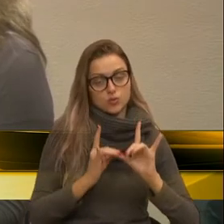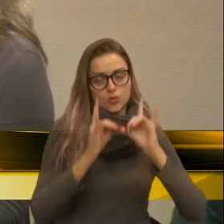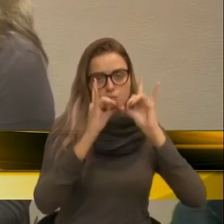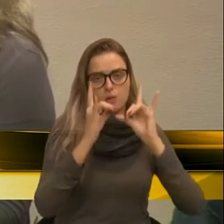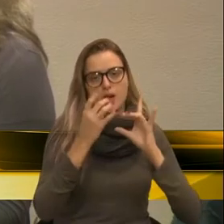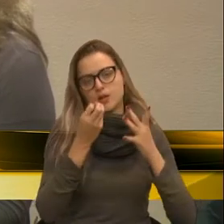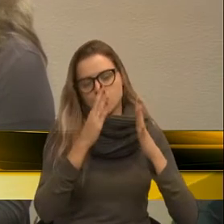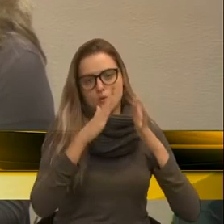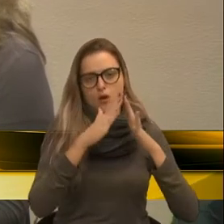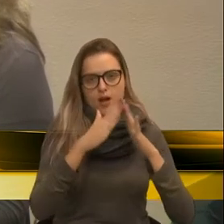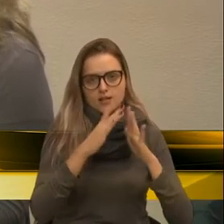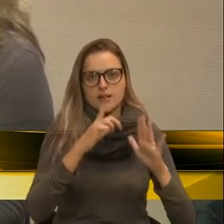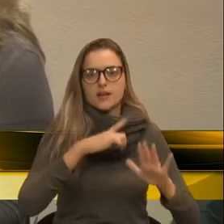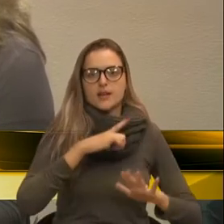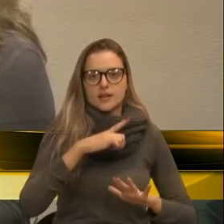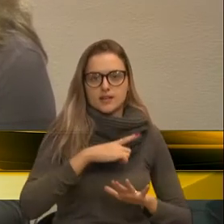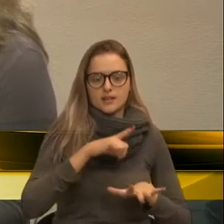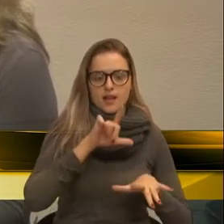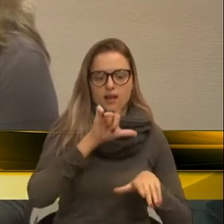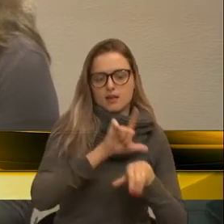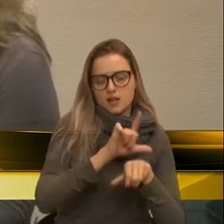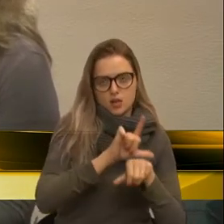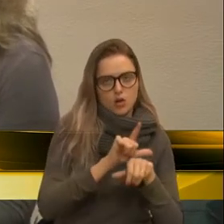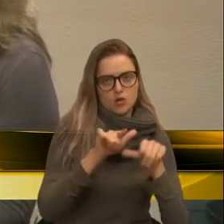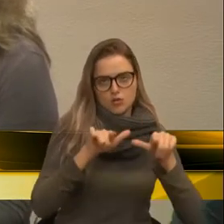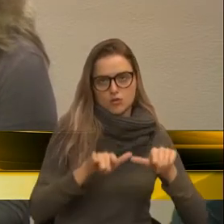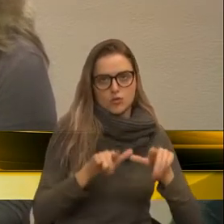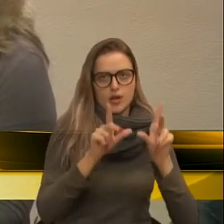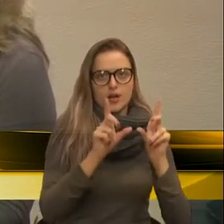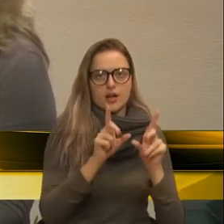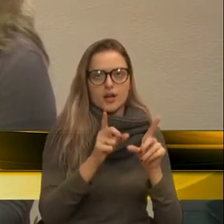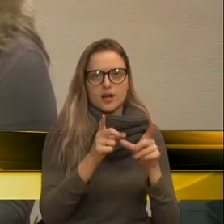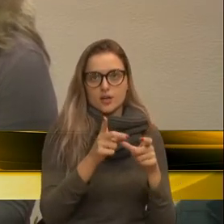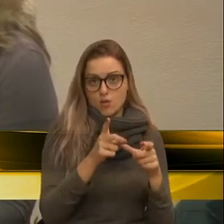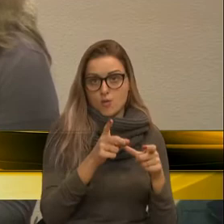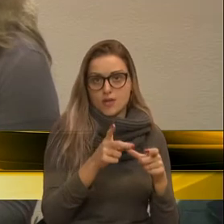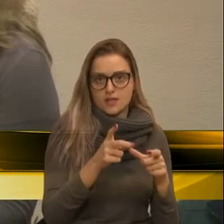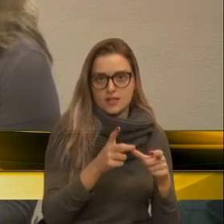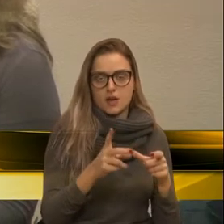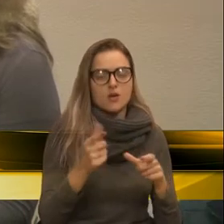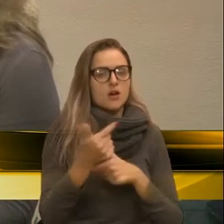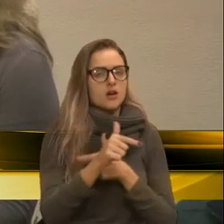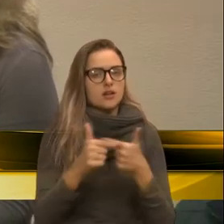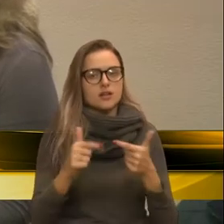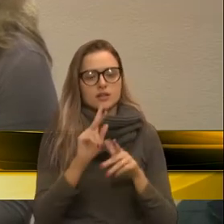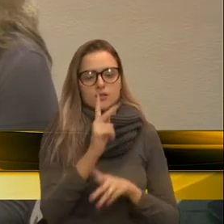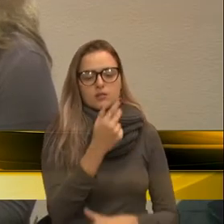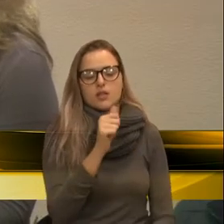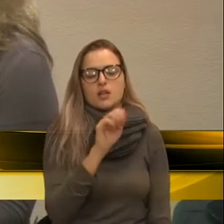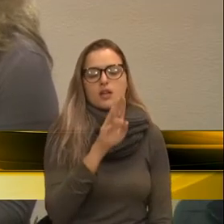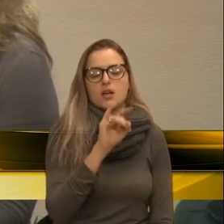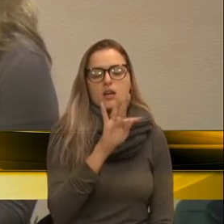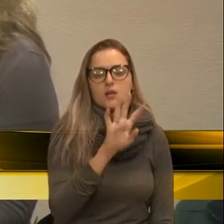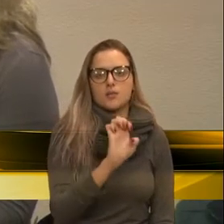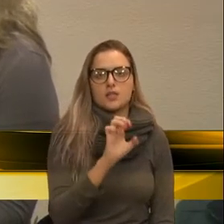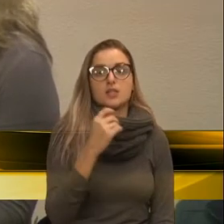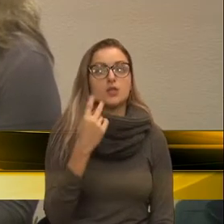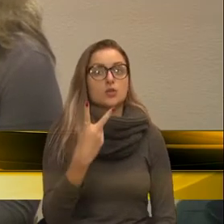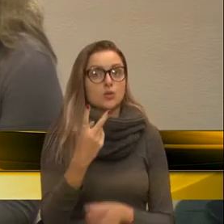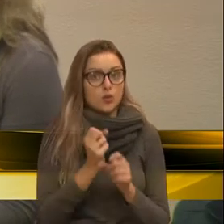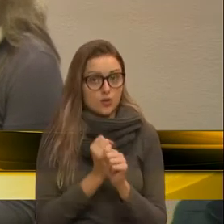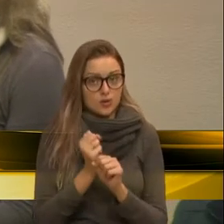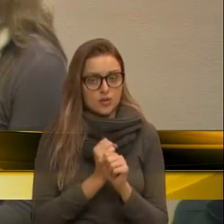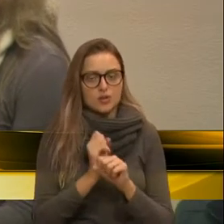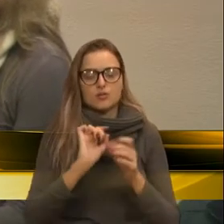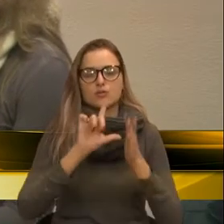edificação em que se localiza o estabelecimento que não possua a carta habite-se o prazo de 2 anos